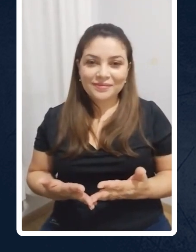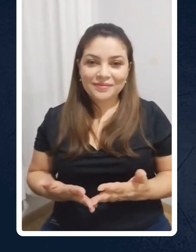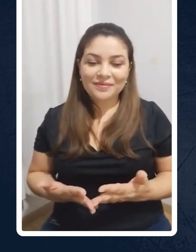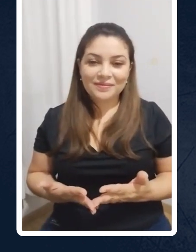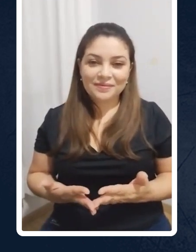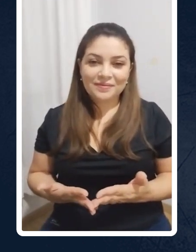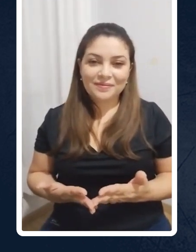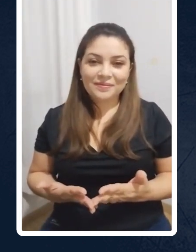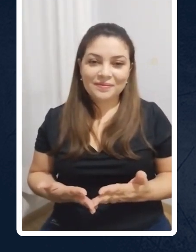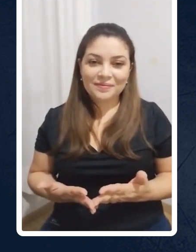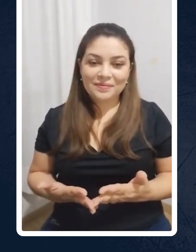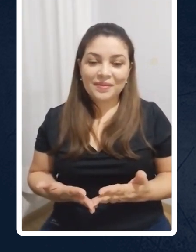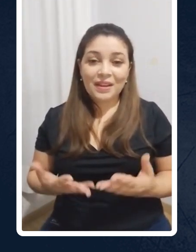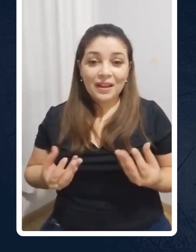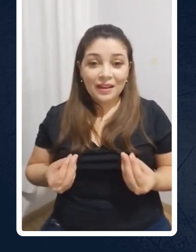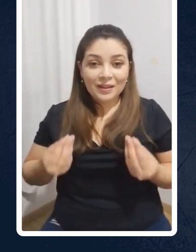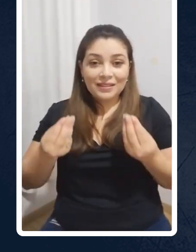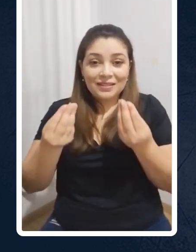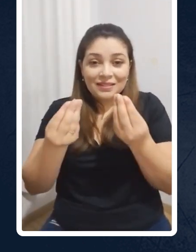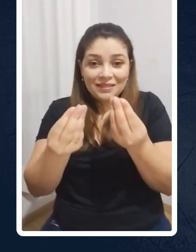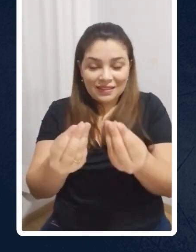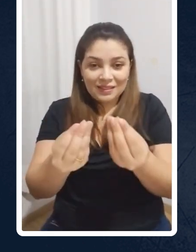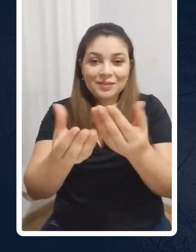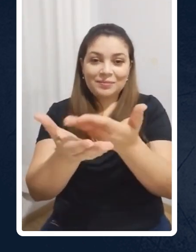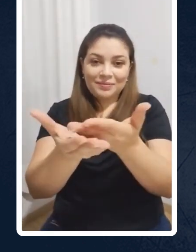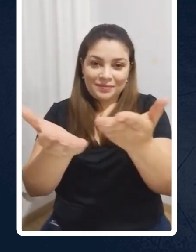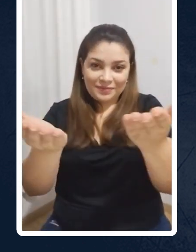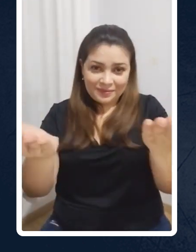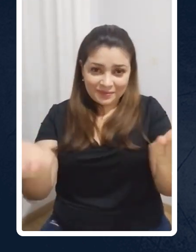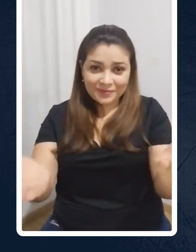o meu respeito e a minha admiração.